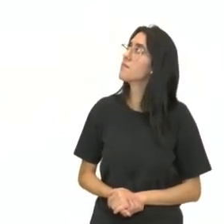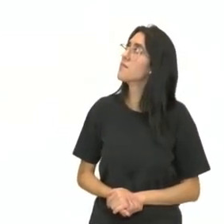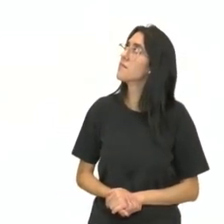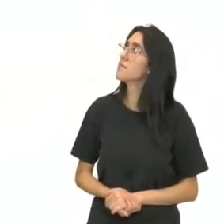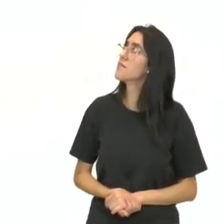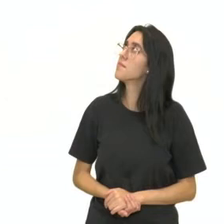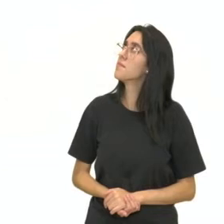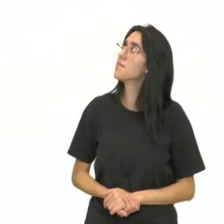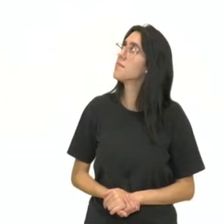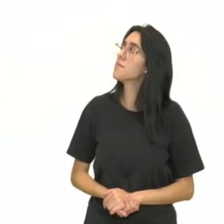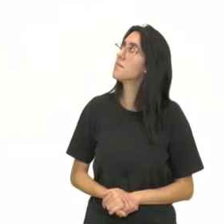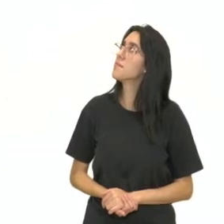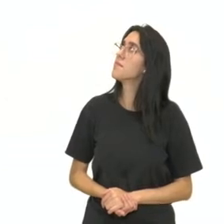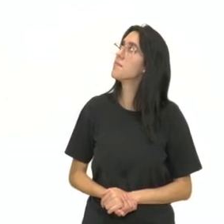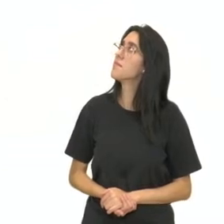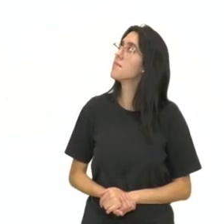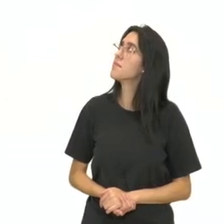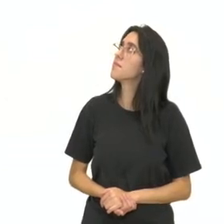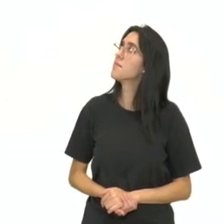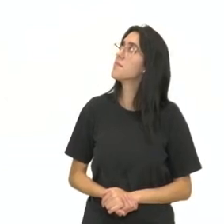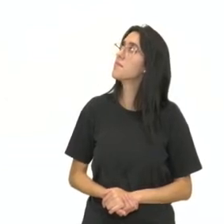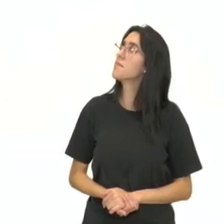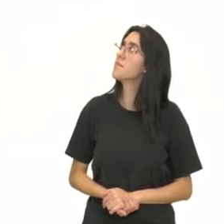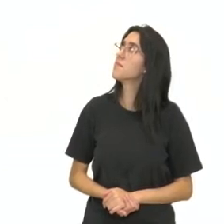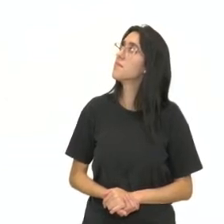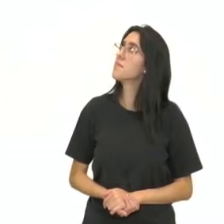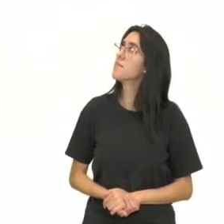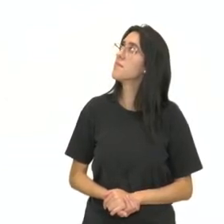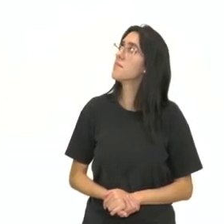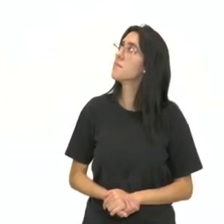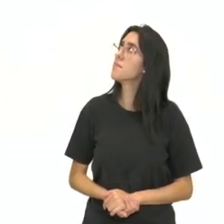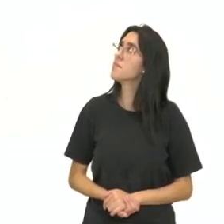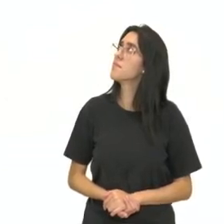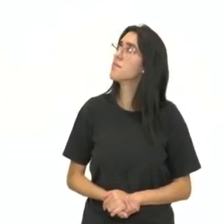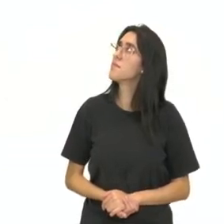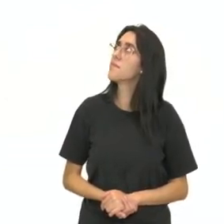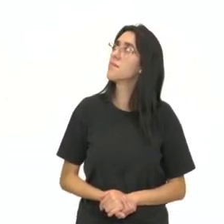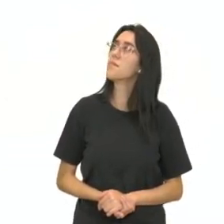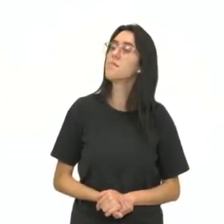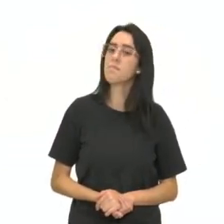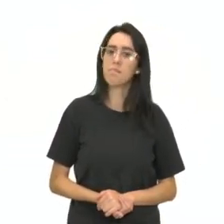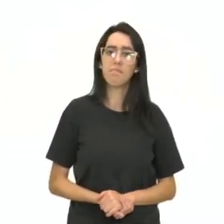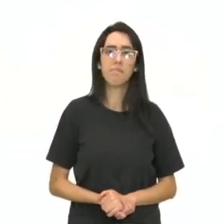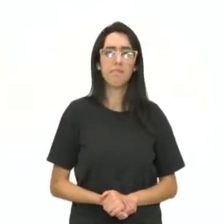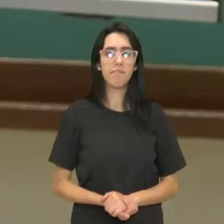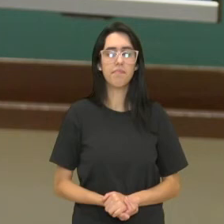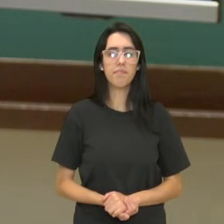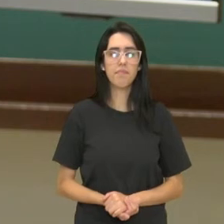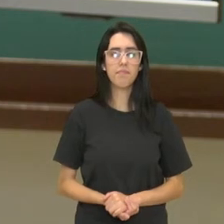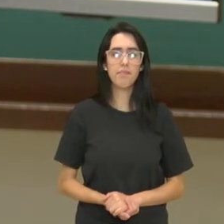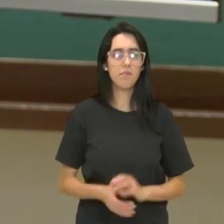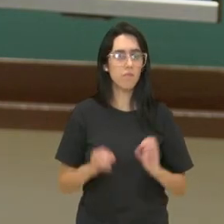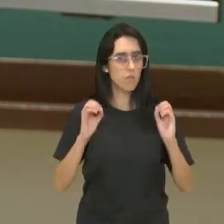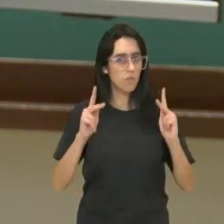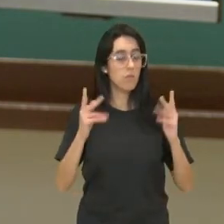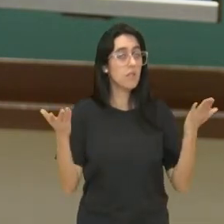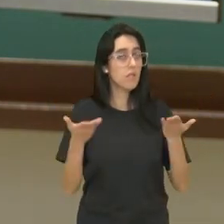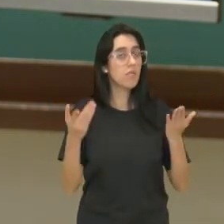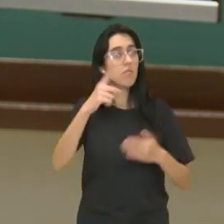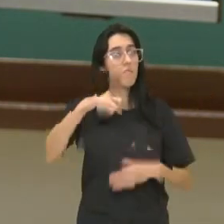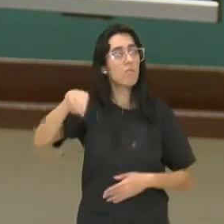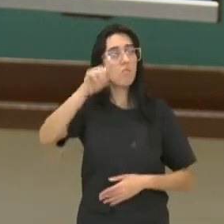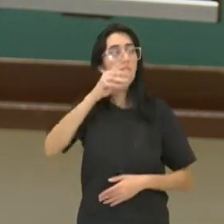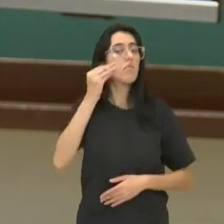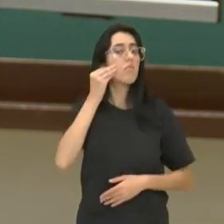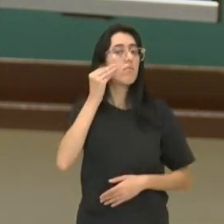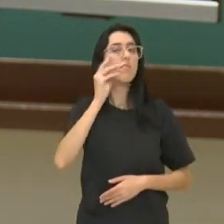las mujeres que han luchado por la igualdad. Ah? Certo? Então, agora com